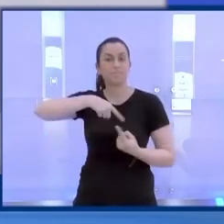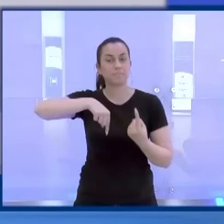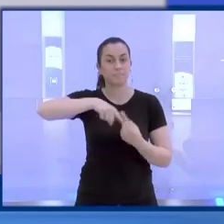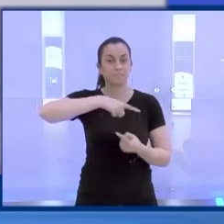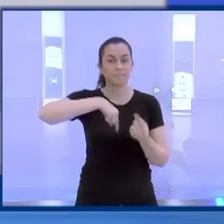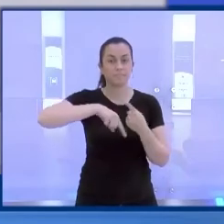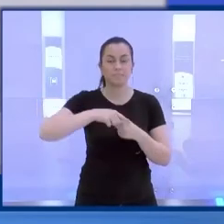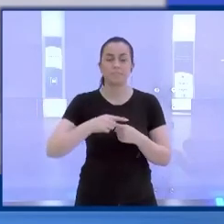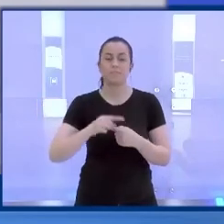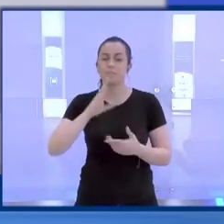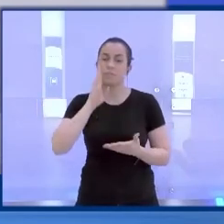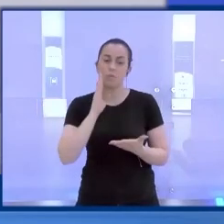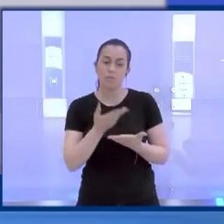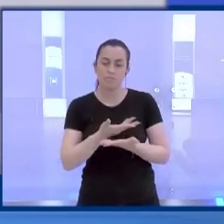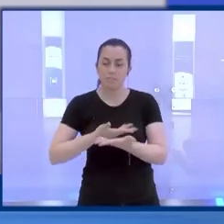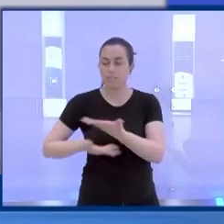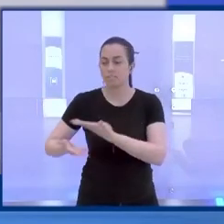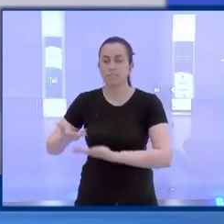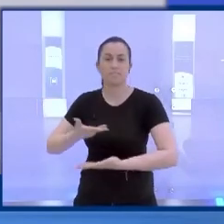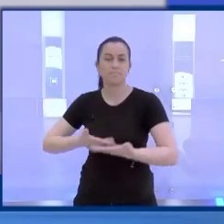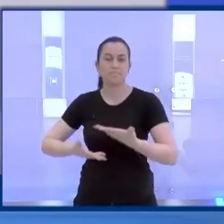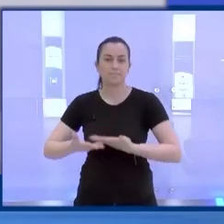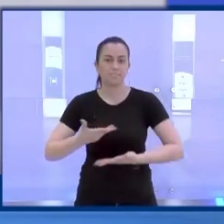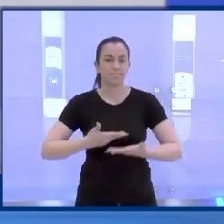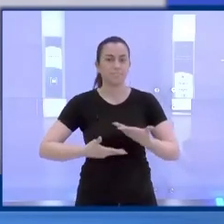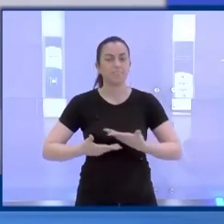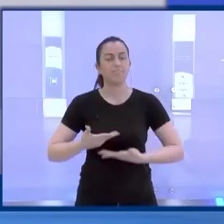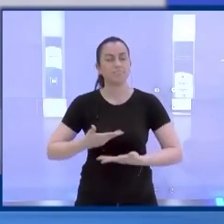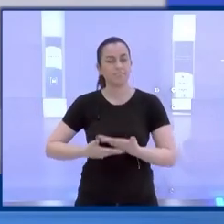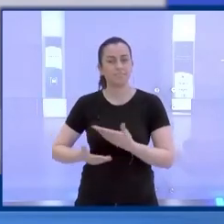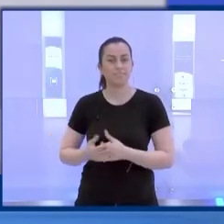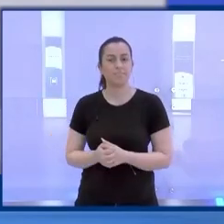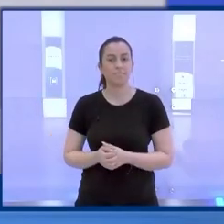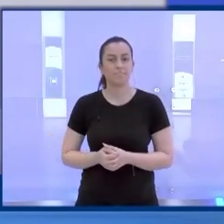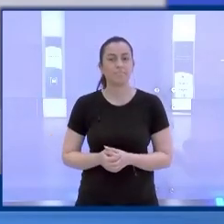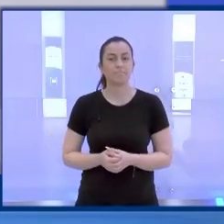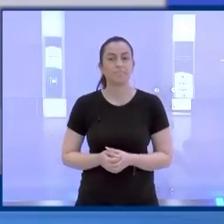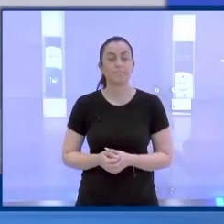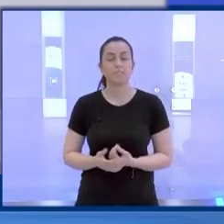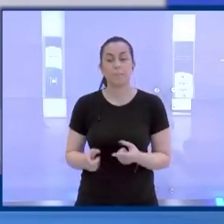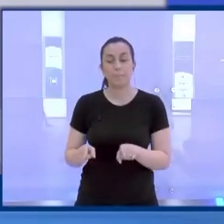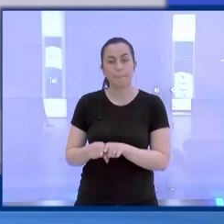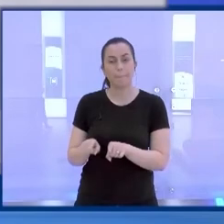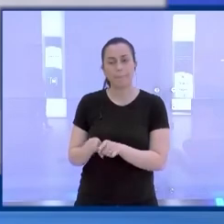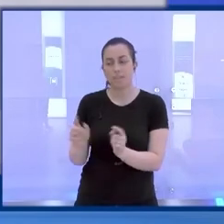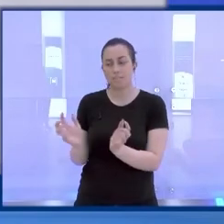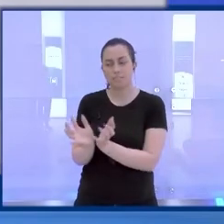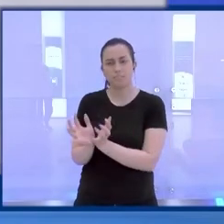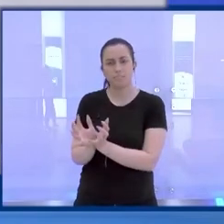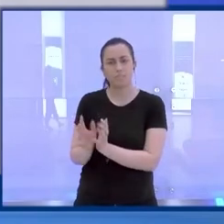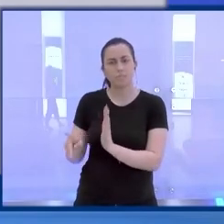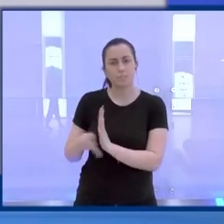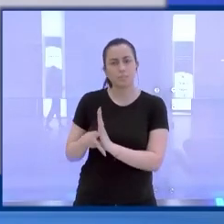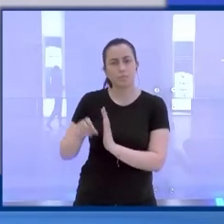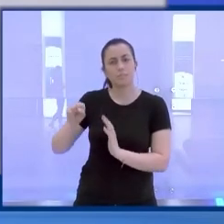pela confiança mútua. Nós confiamos no setor privado como aquele que tem a capacidade de